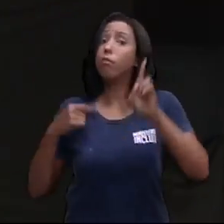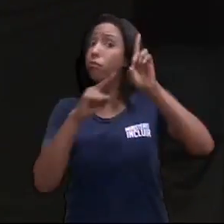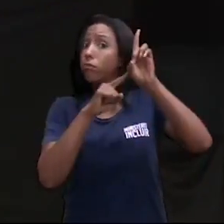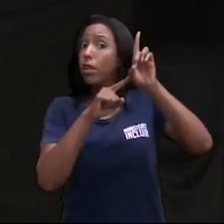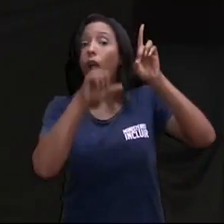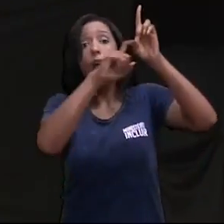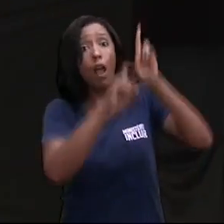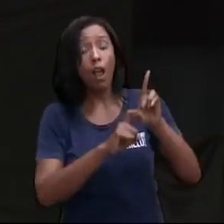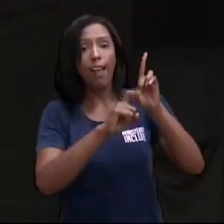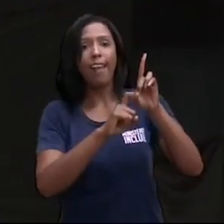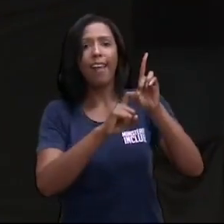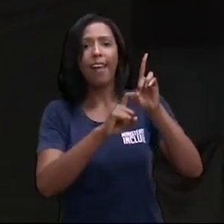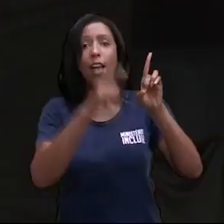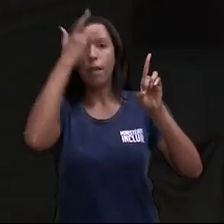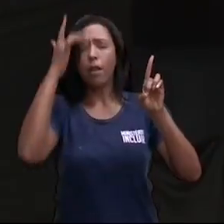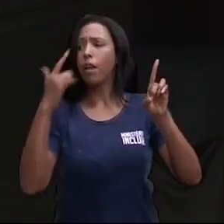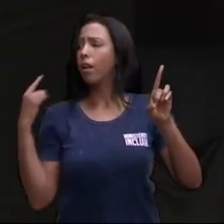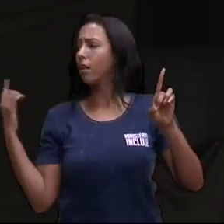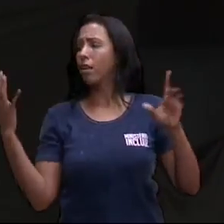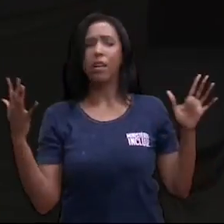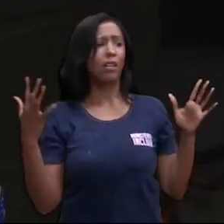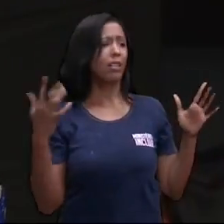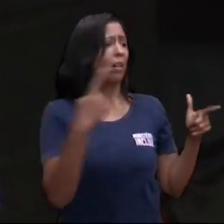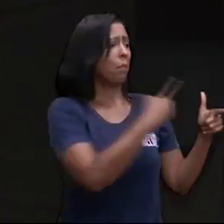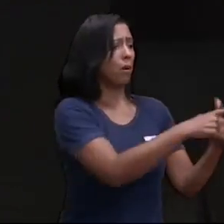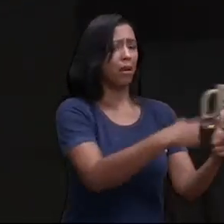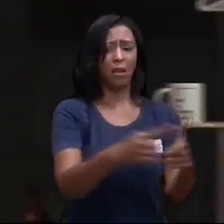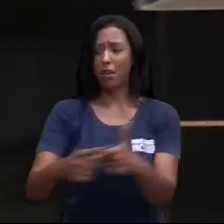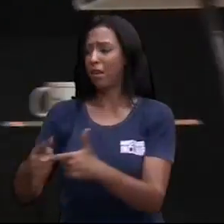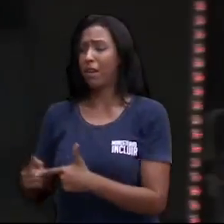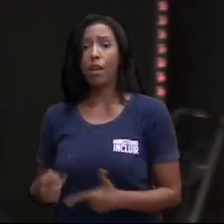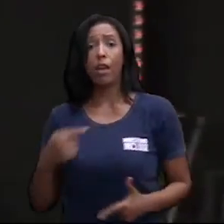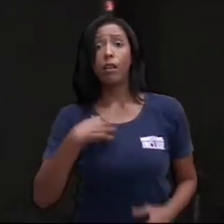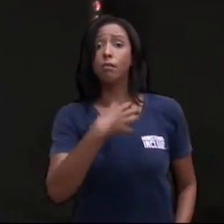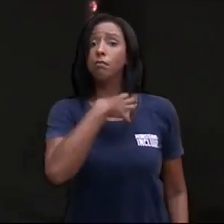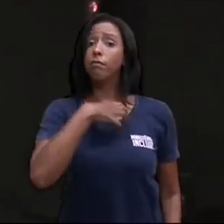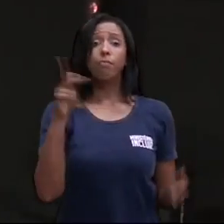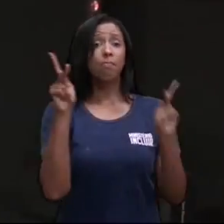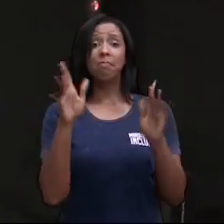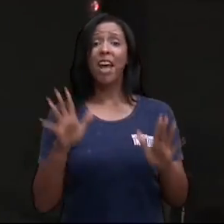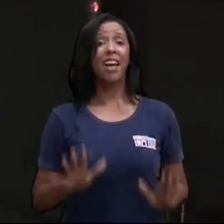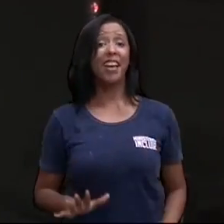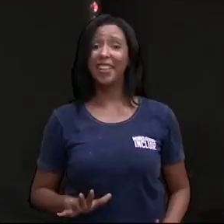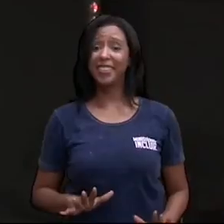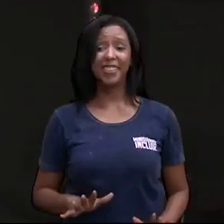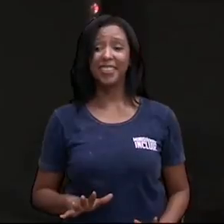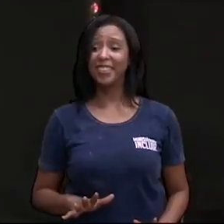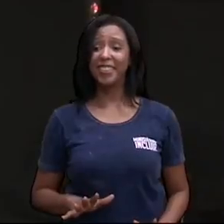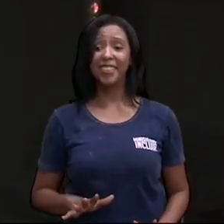paz e é tem uma alegria contagiante é ter um domínio próprio próprio